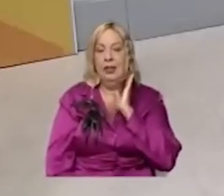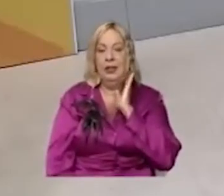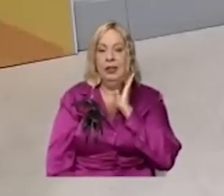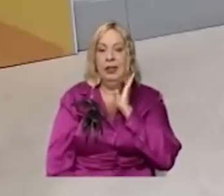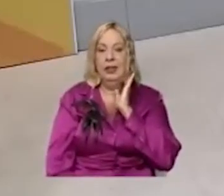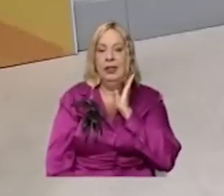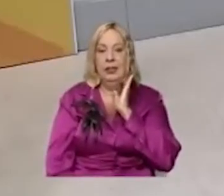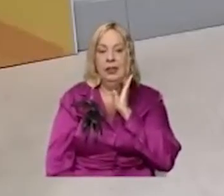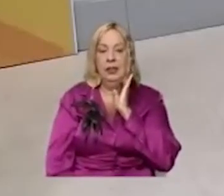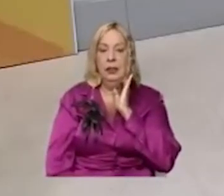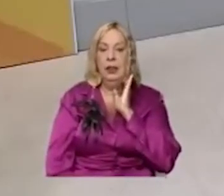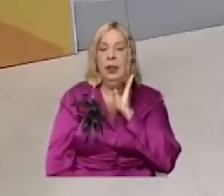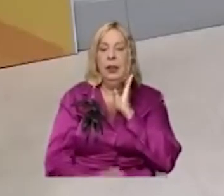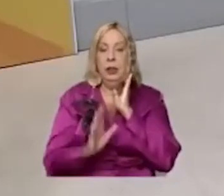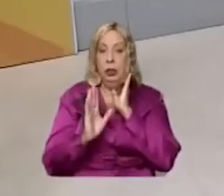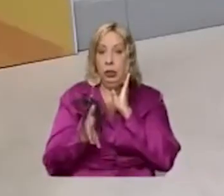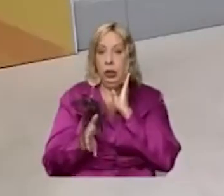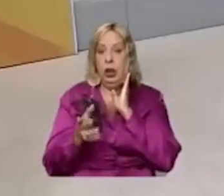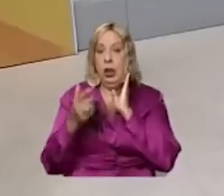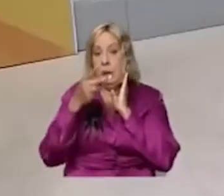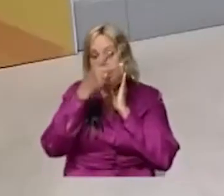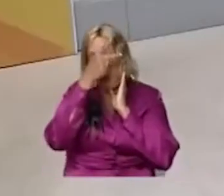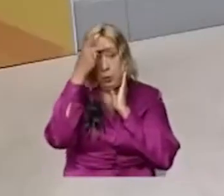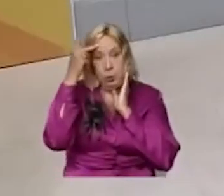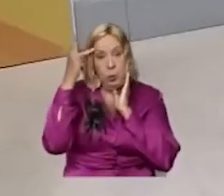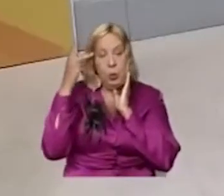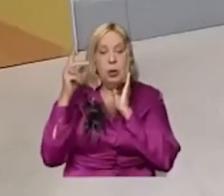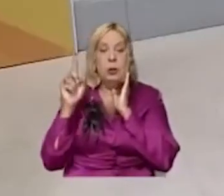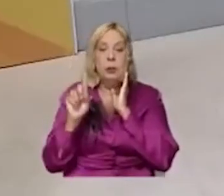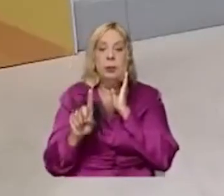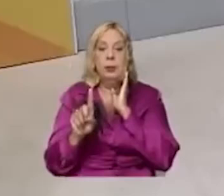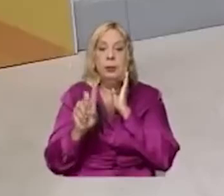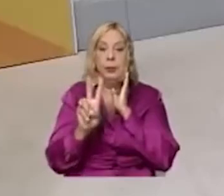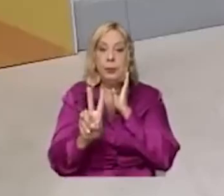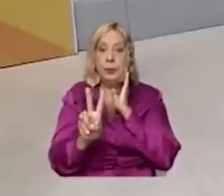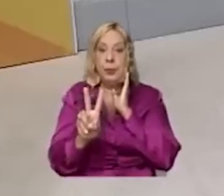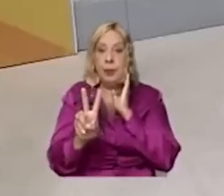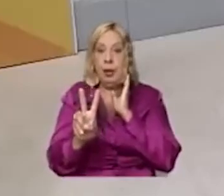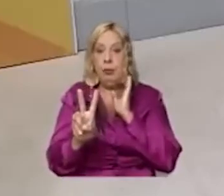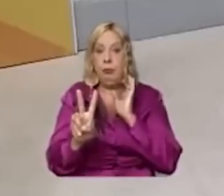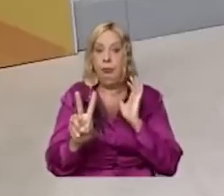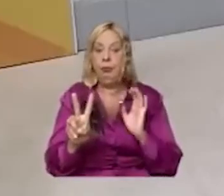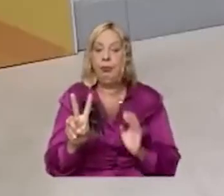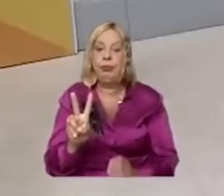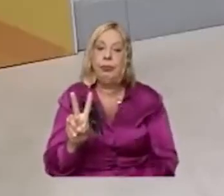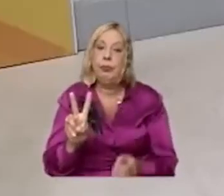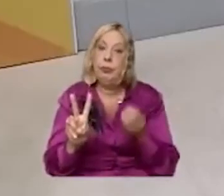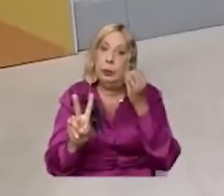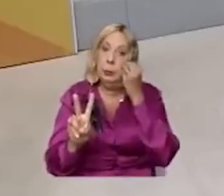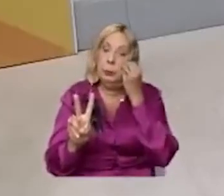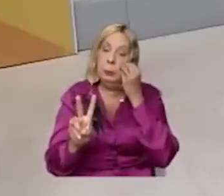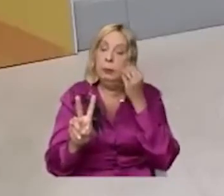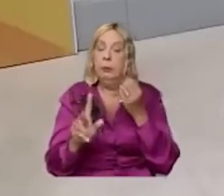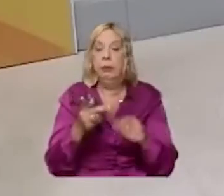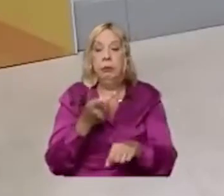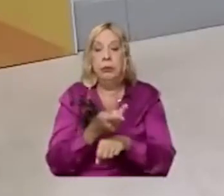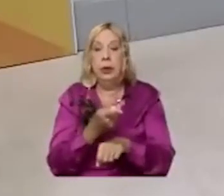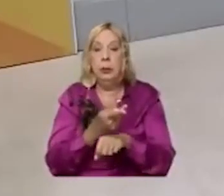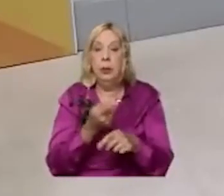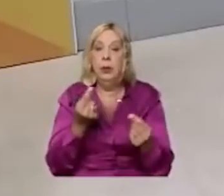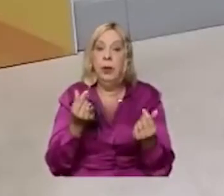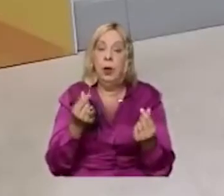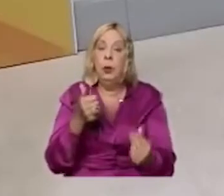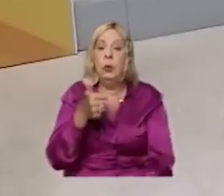Jaque, 39, a última bola chamada por você. Já coloca em disputa aí dois candidatos ao prêmio de 15 mil